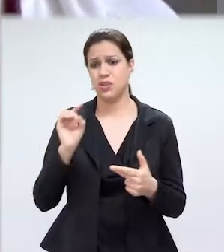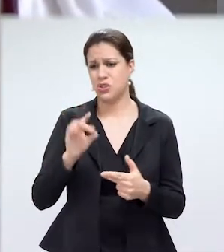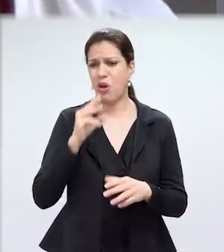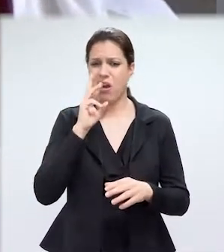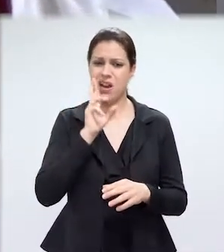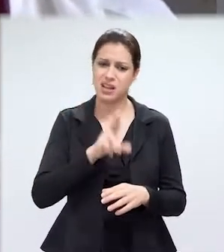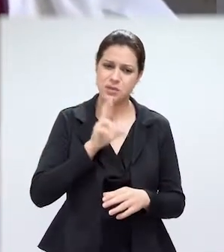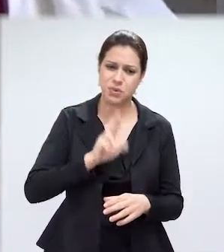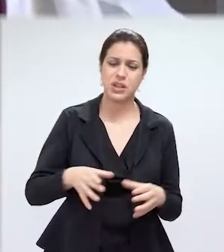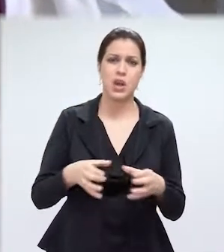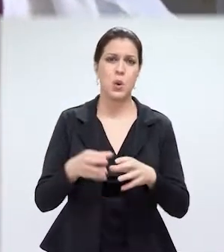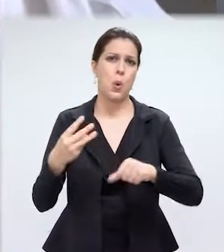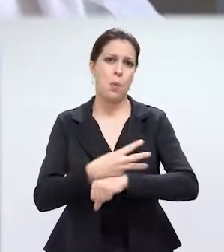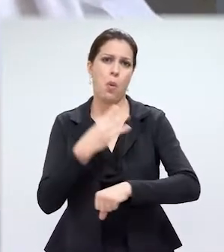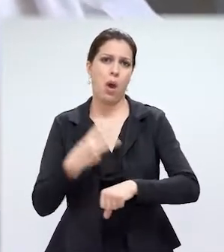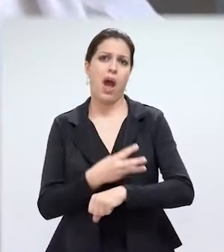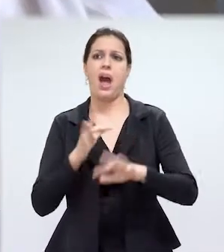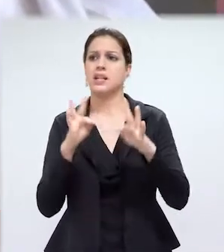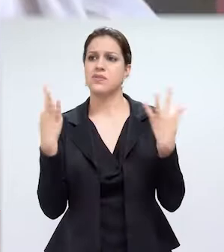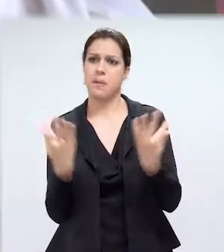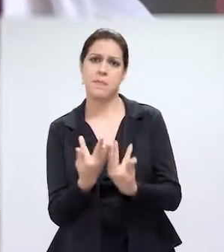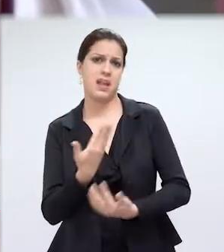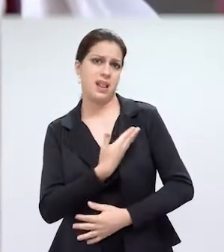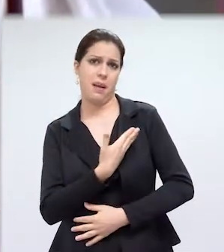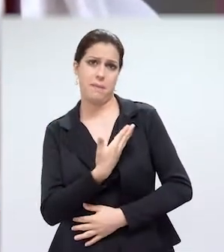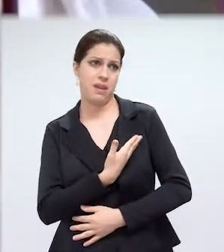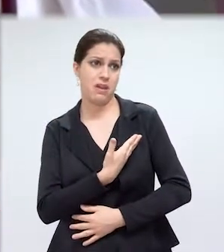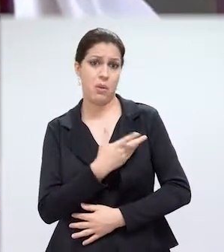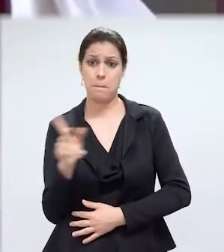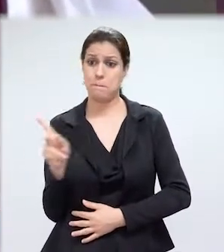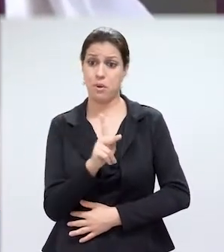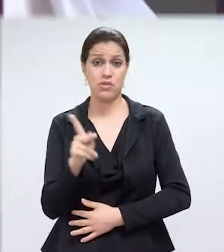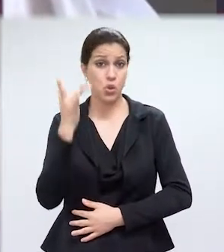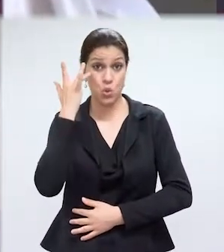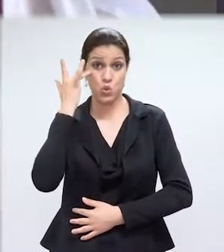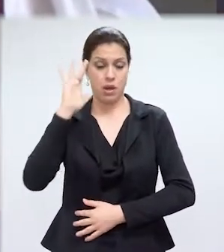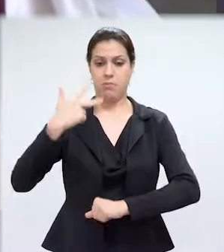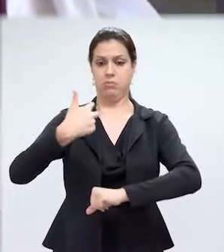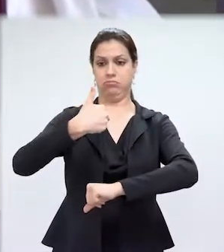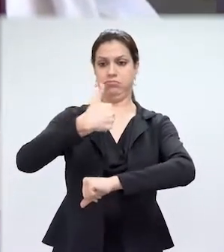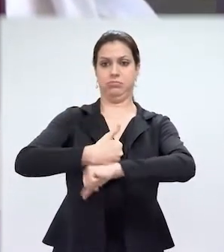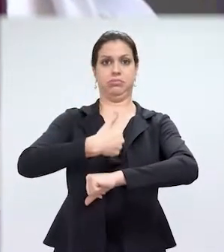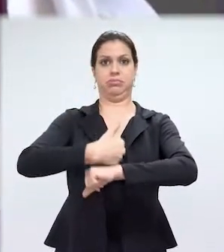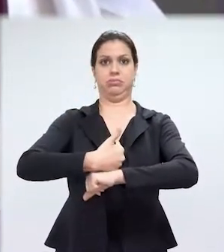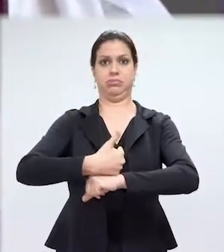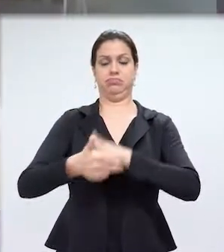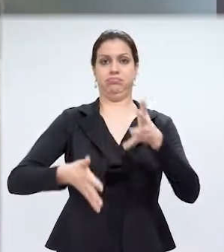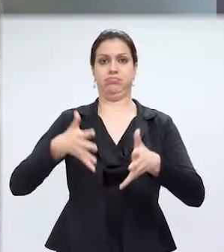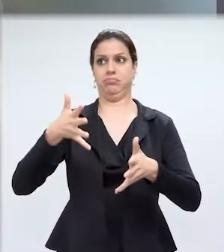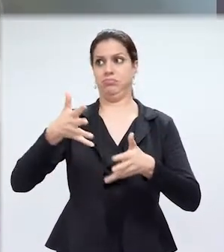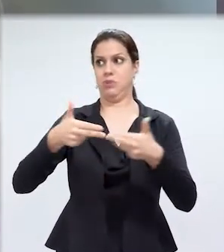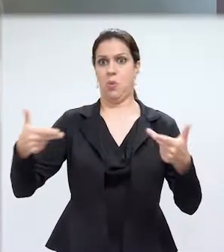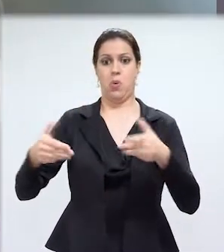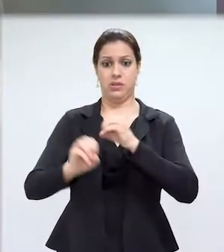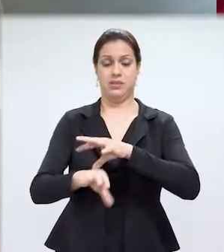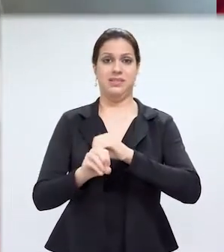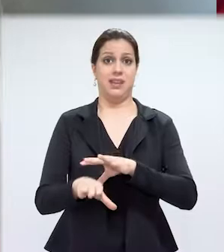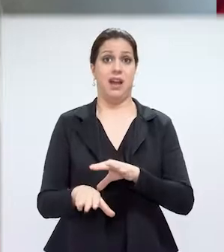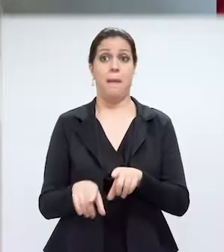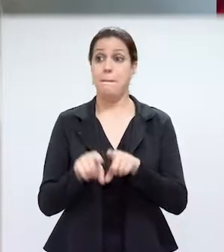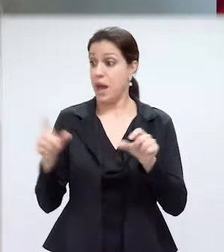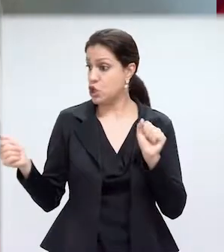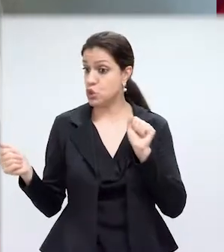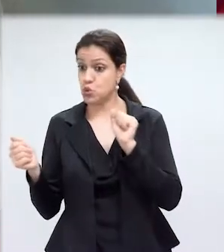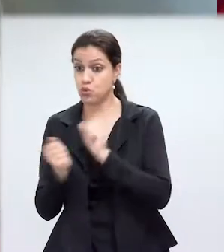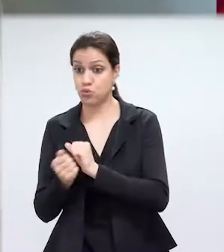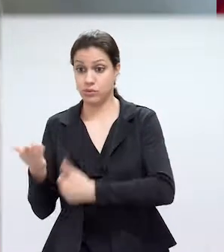outras coisas, a não ser falar no grupo de WhatsApp, o WhatsApp familiar, de amigos, enfim. E ele se juntou